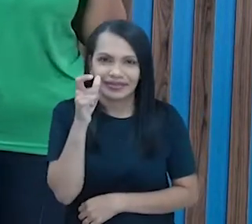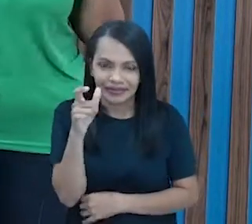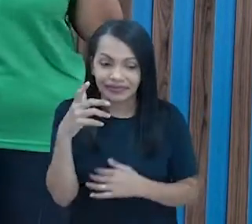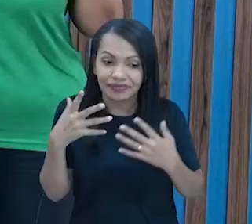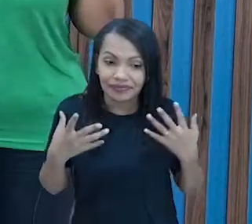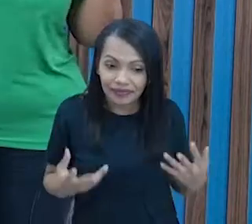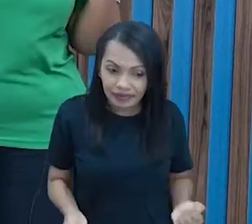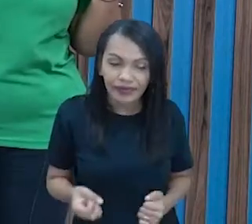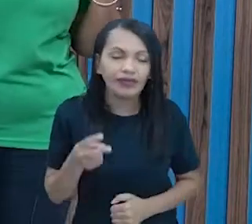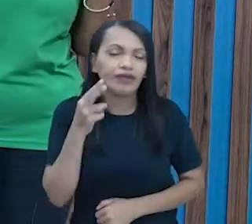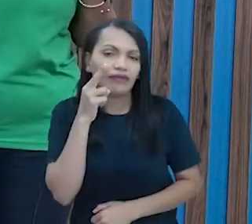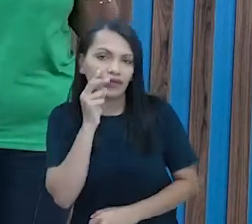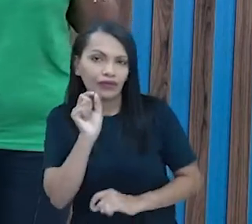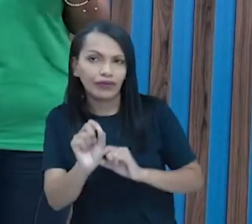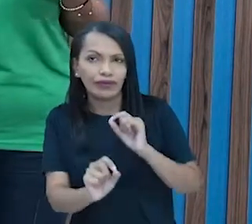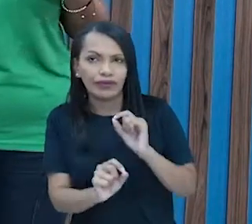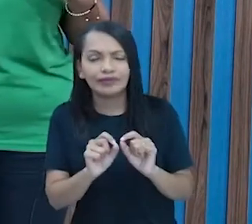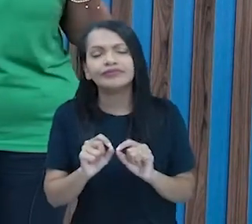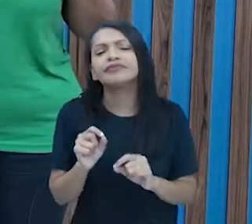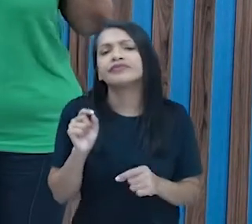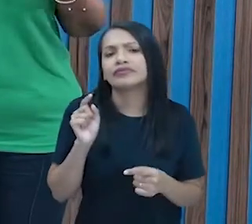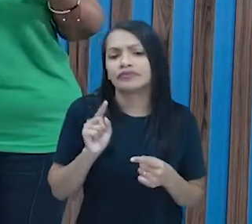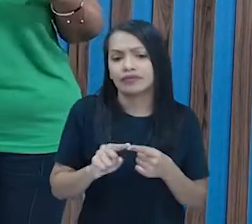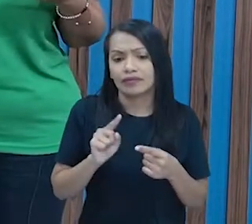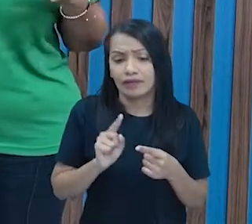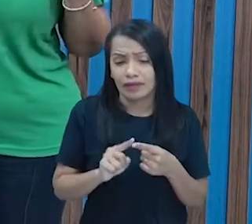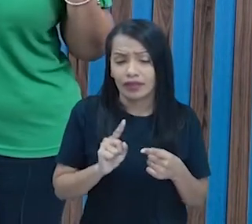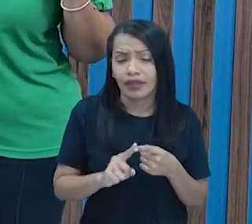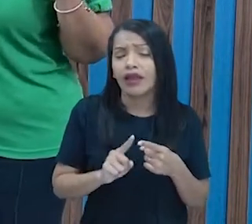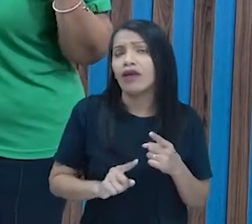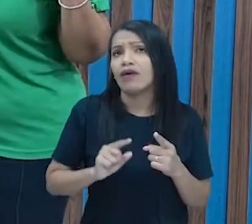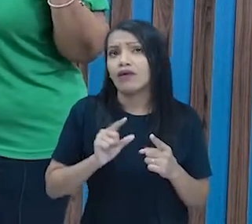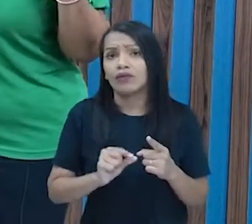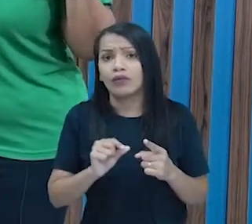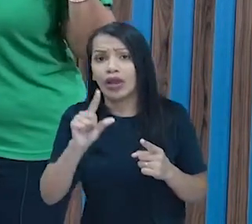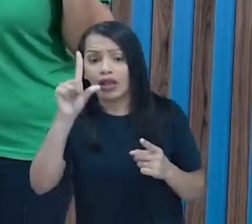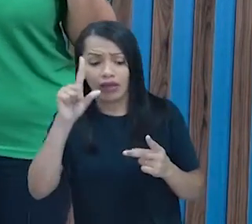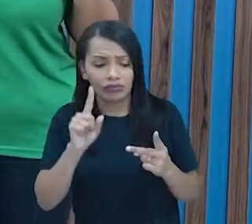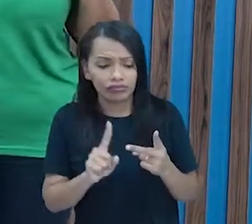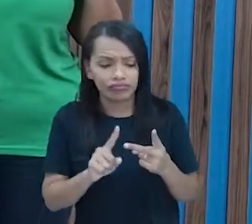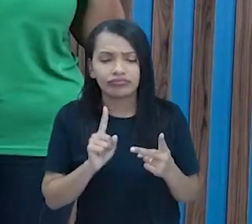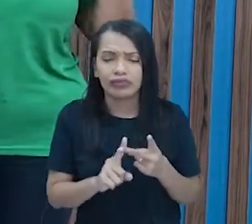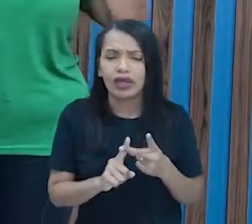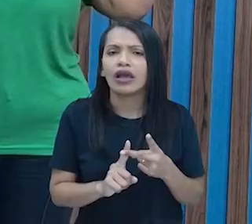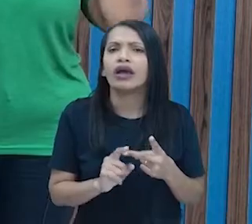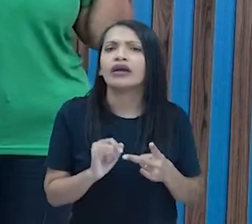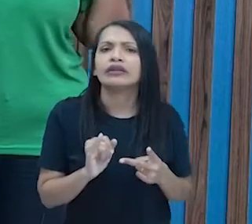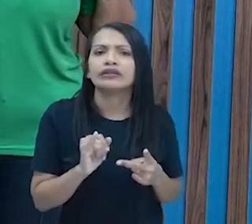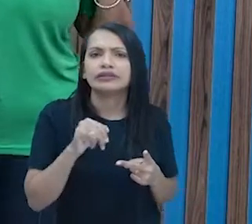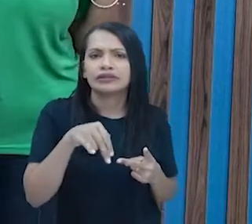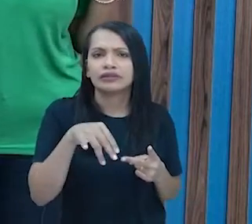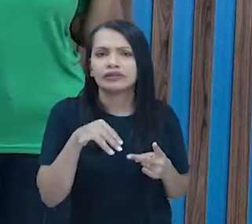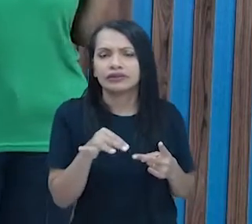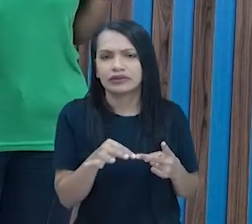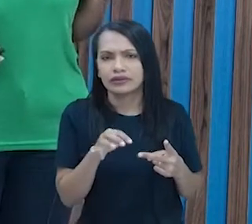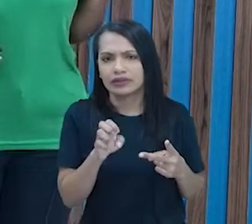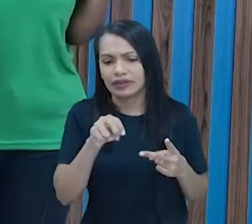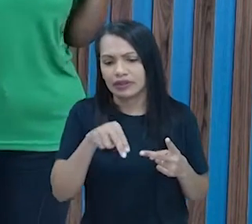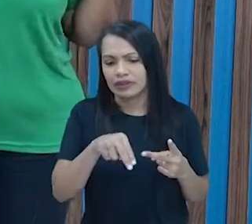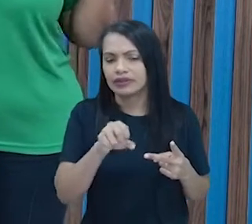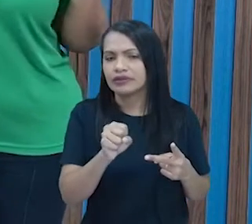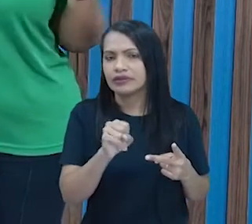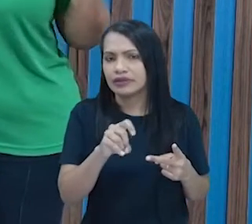gente já viu a altura, duração, timbre, intensidade. Agora sim a gente vai ver o